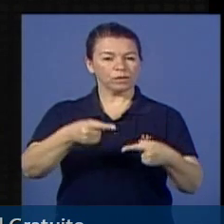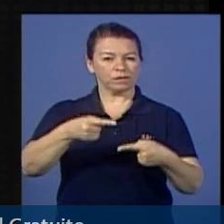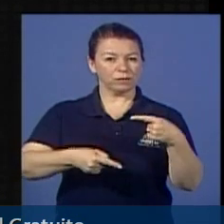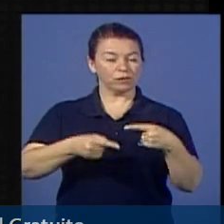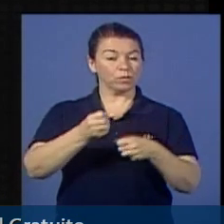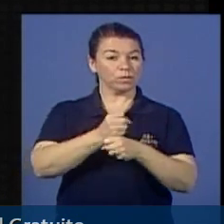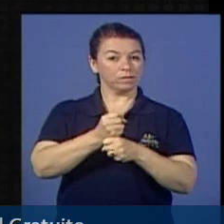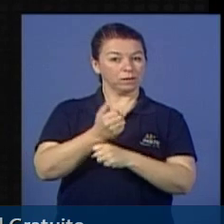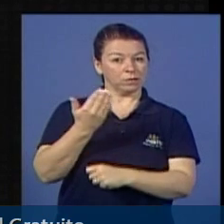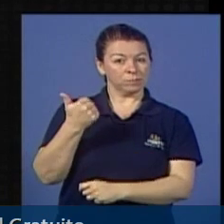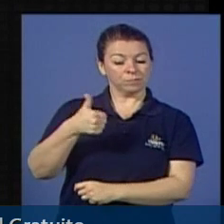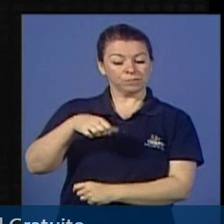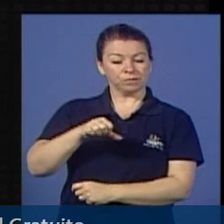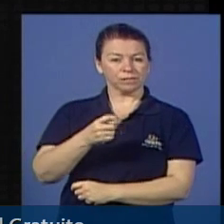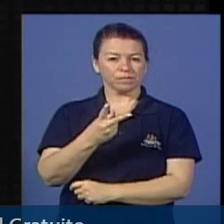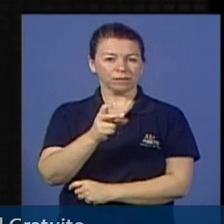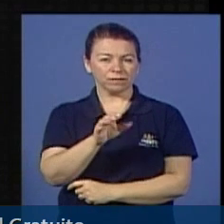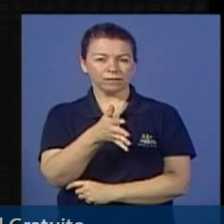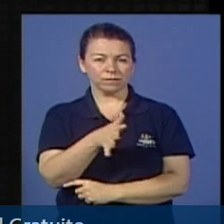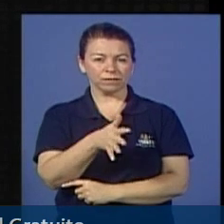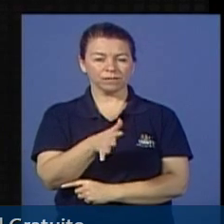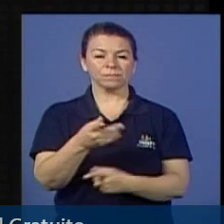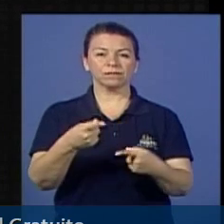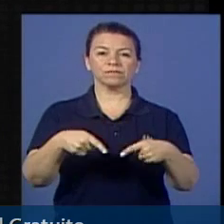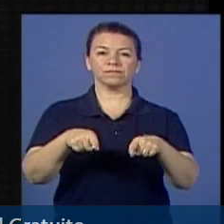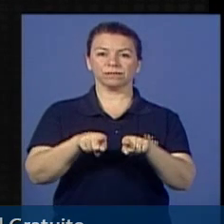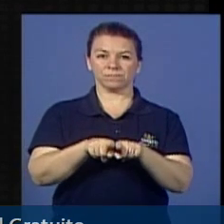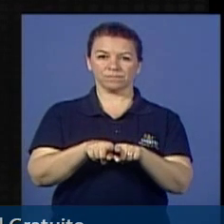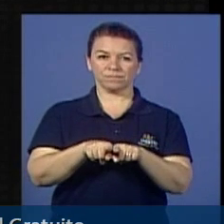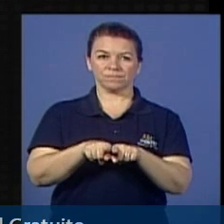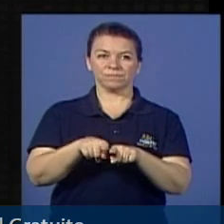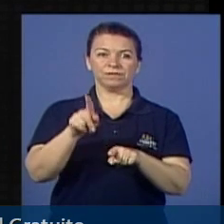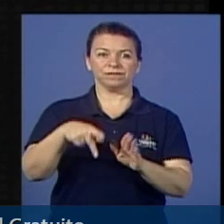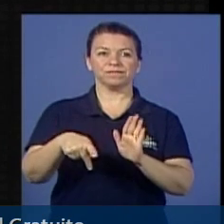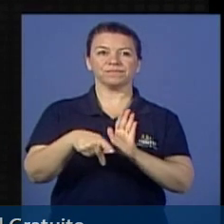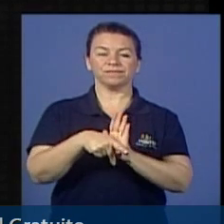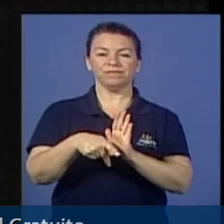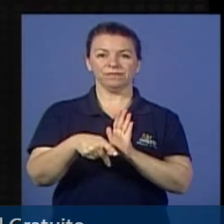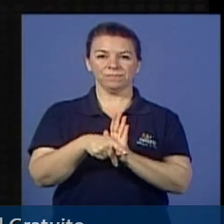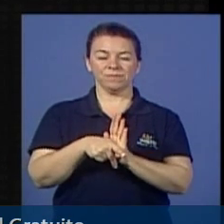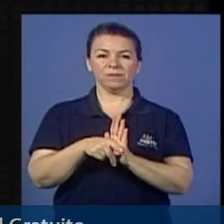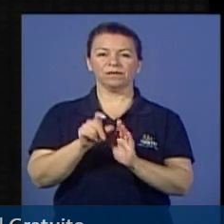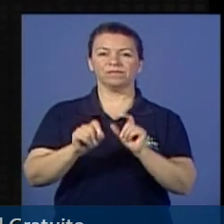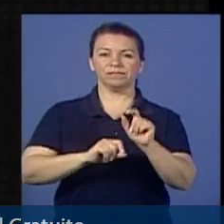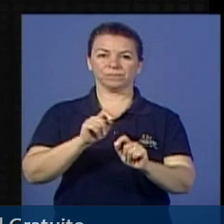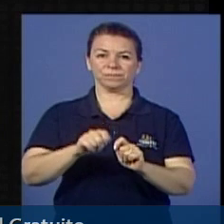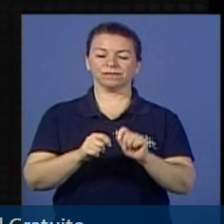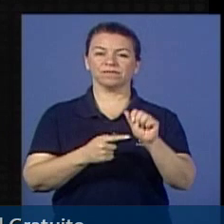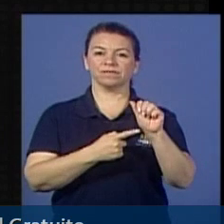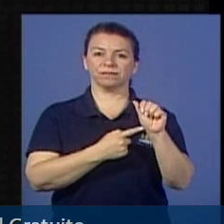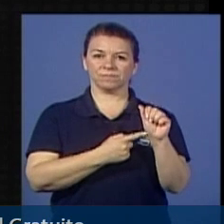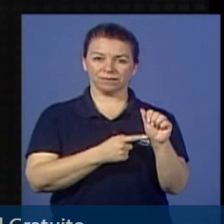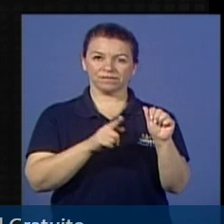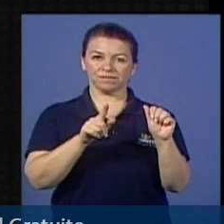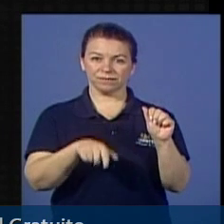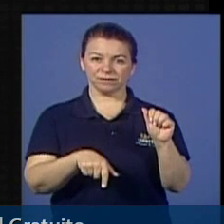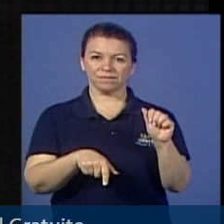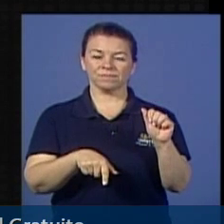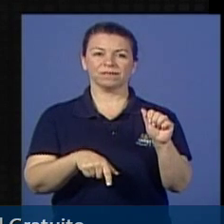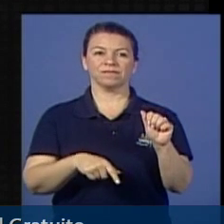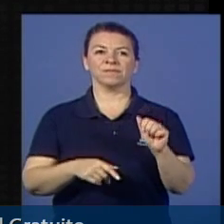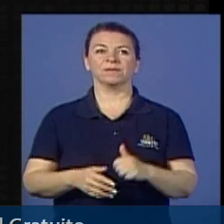revolta revela. Vamos dar uma olhadinha? Vamos lá. A, a insatisfação da população com os benefícios